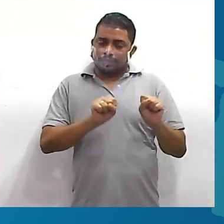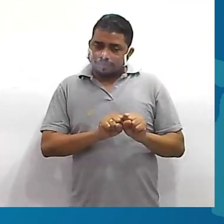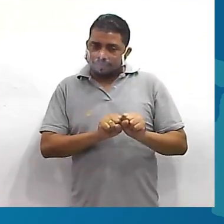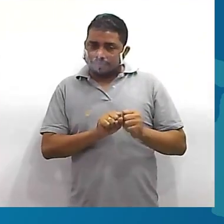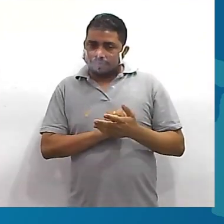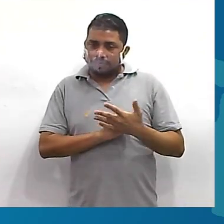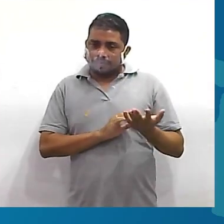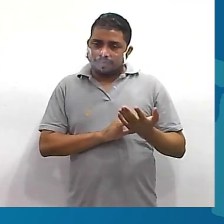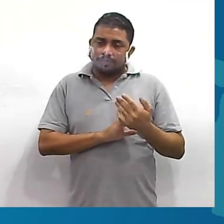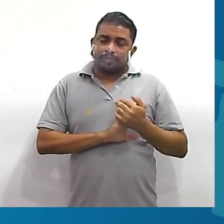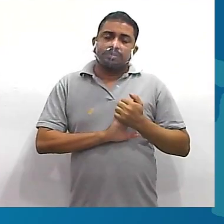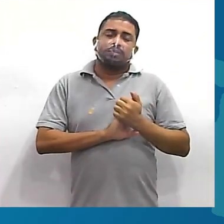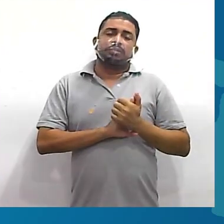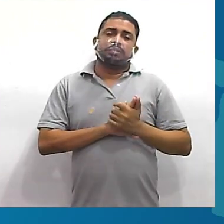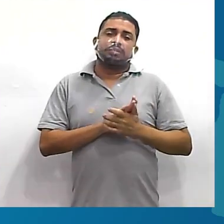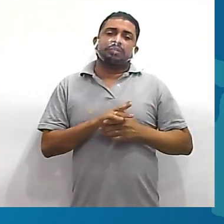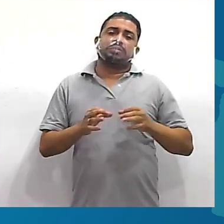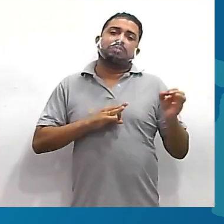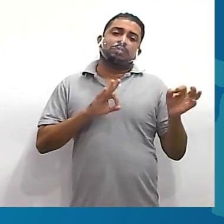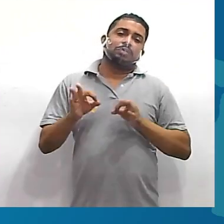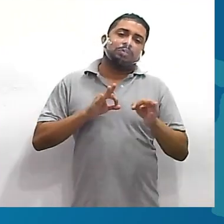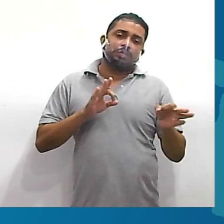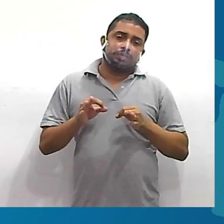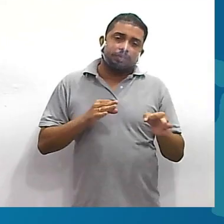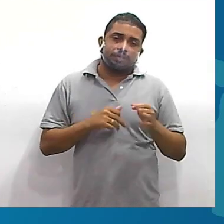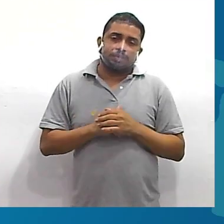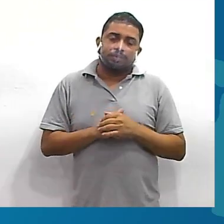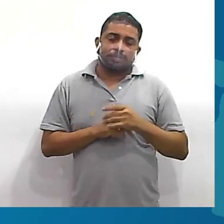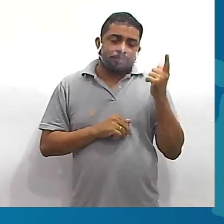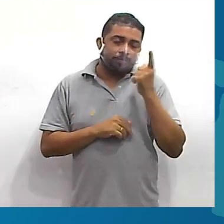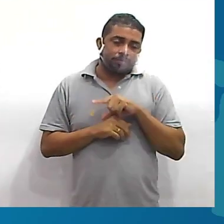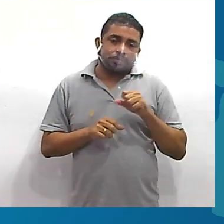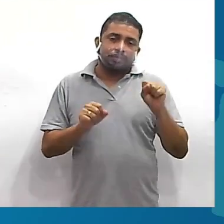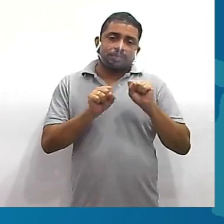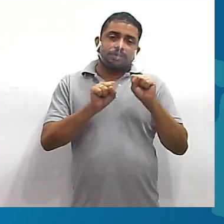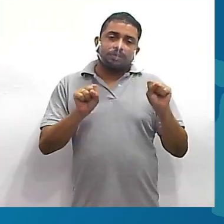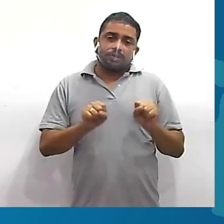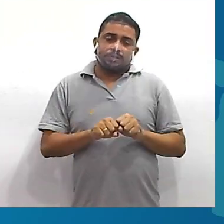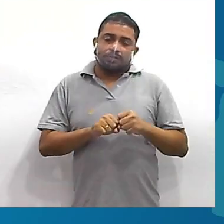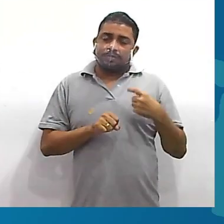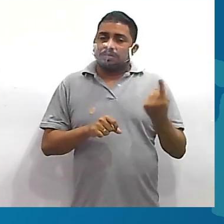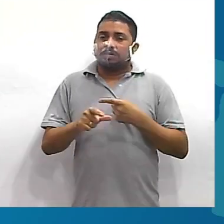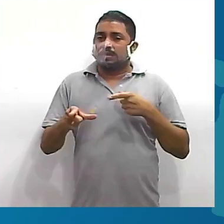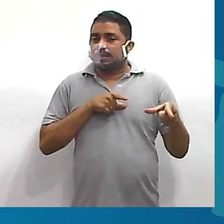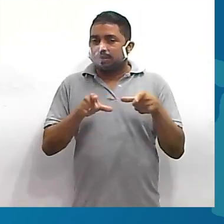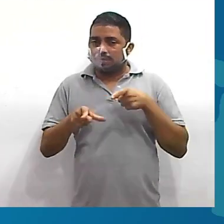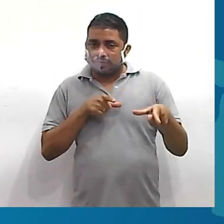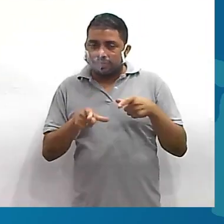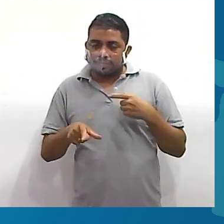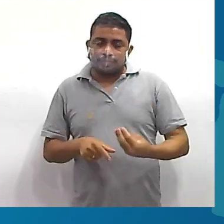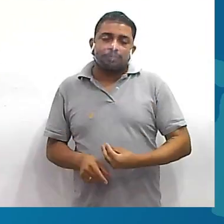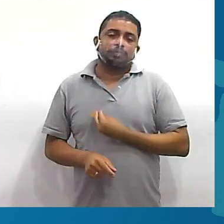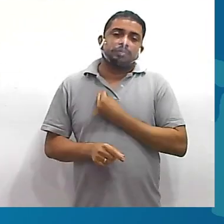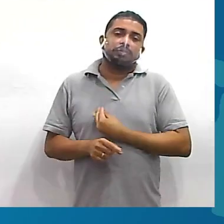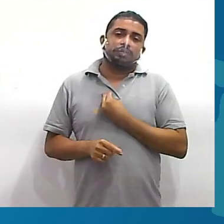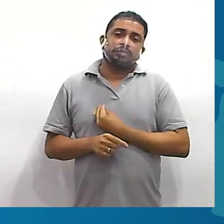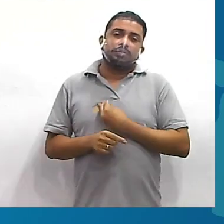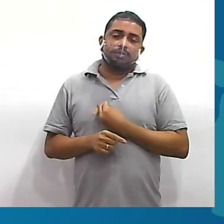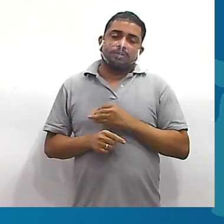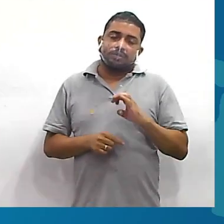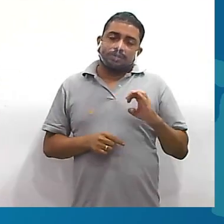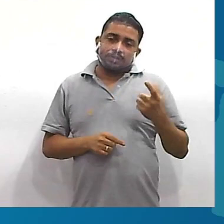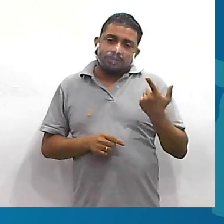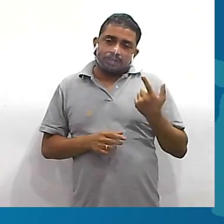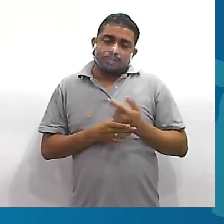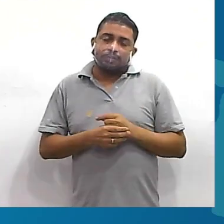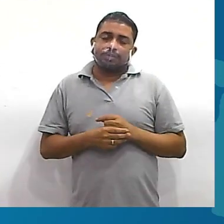André? Exatamente. As organizações, elas possuem sistemas onde nós trabalhamos, onde nós vivenciamos. É claro que,